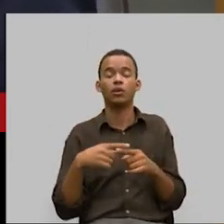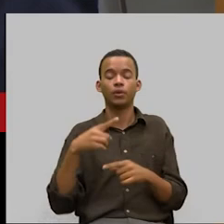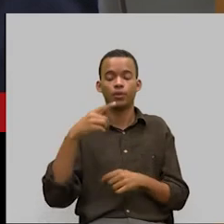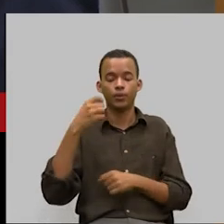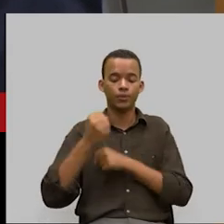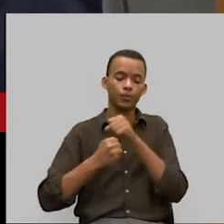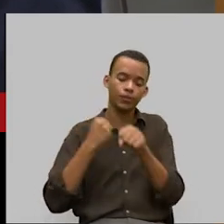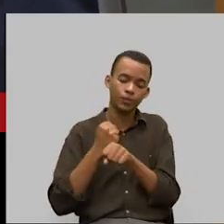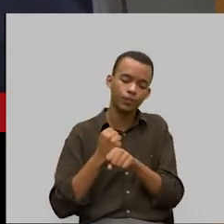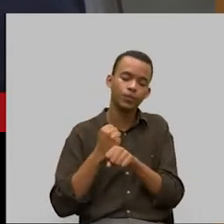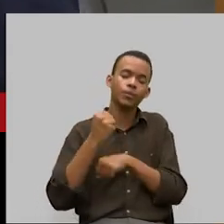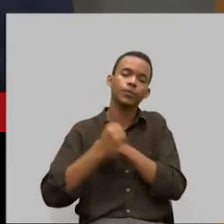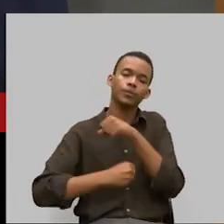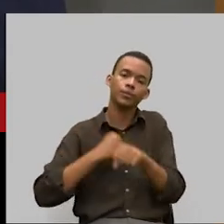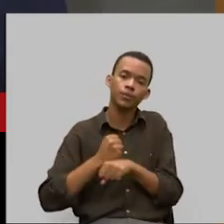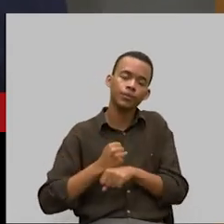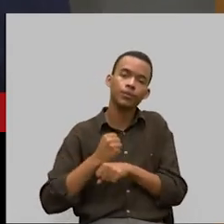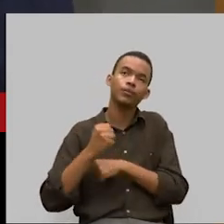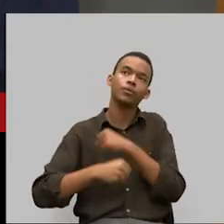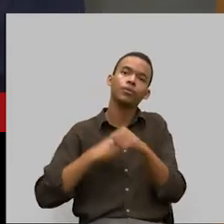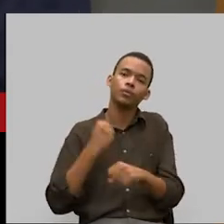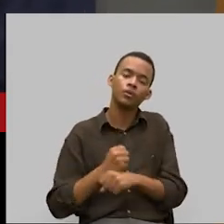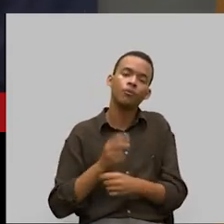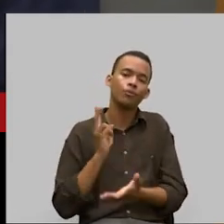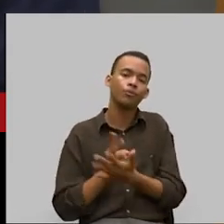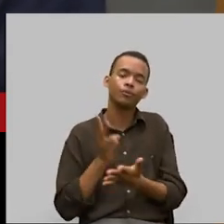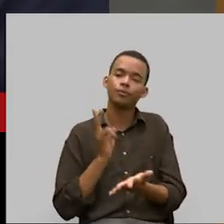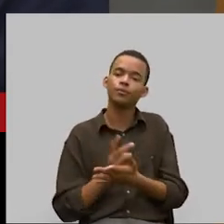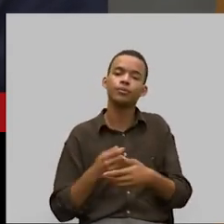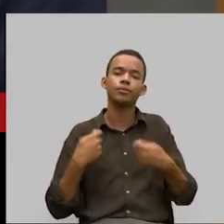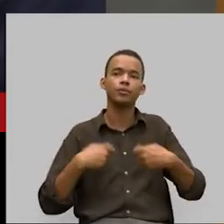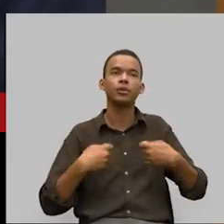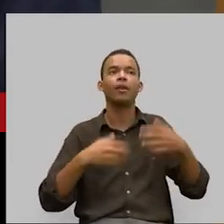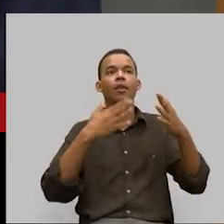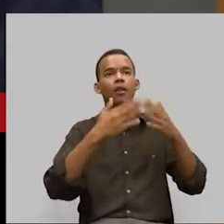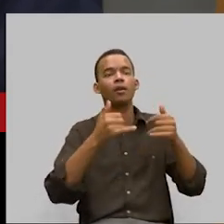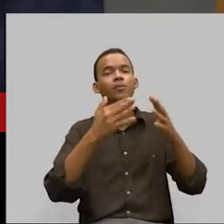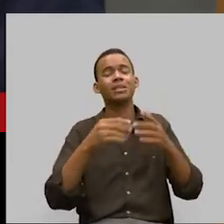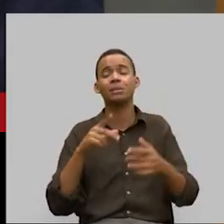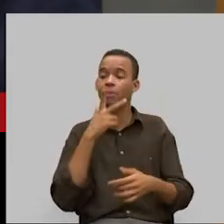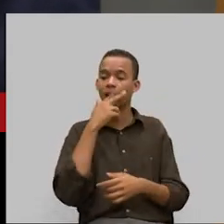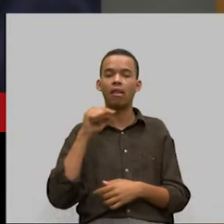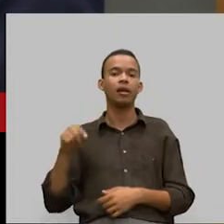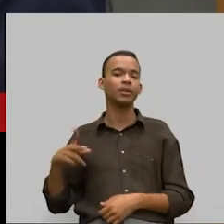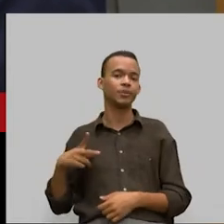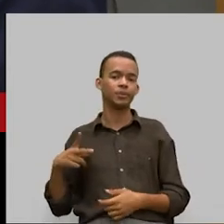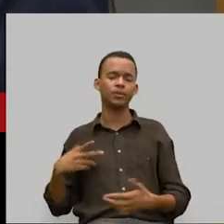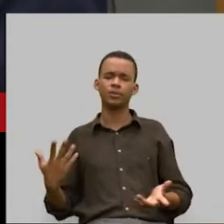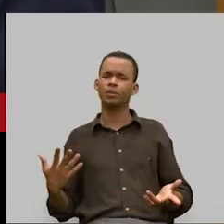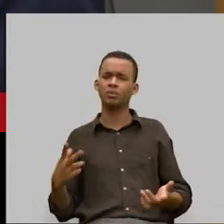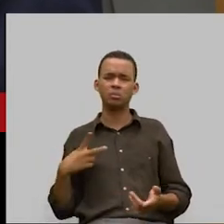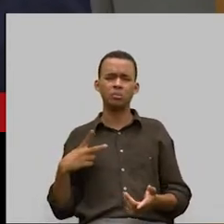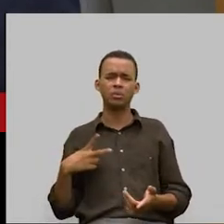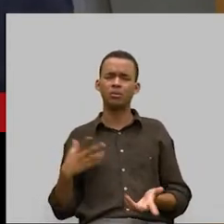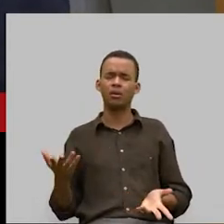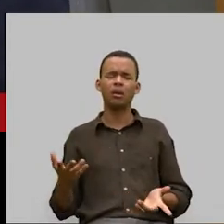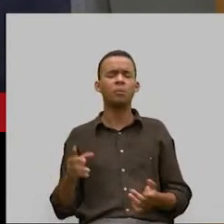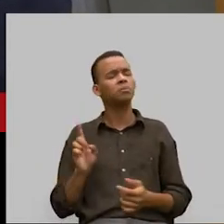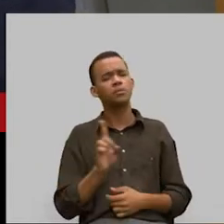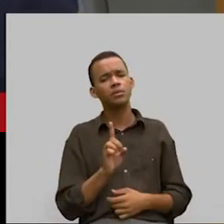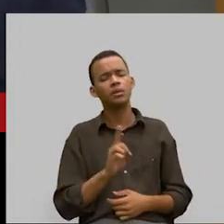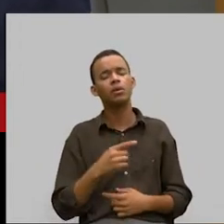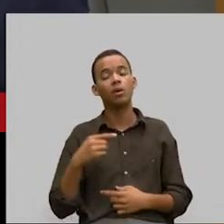ladainha para conseguir os recursos como se as efas fossem nossas e nós estamos prestando um trabalho muito Digno pro